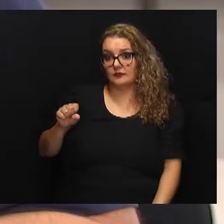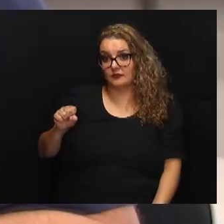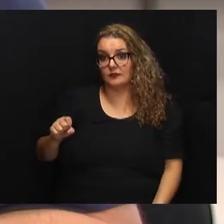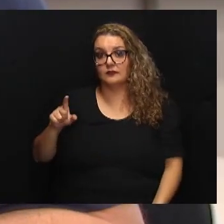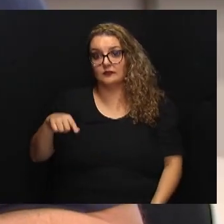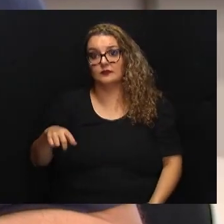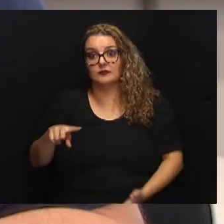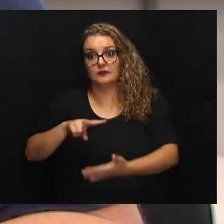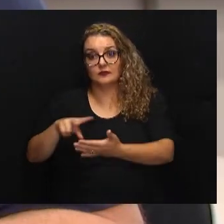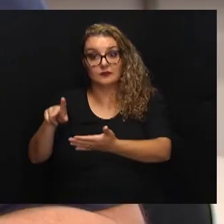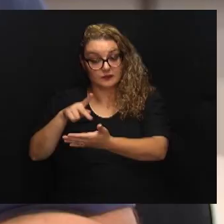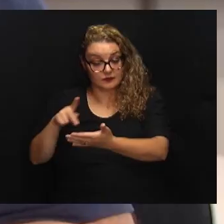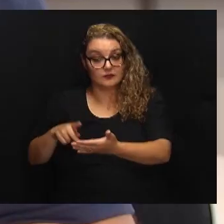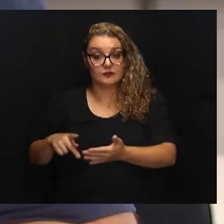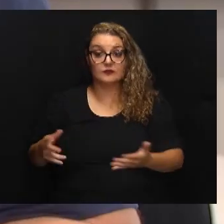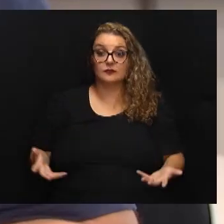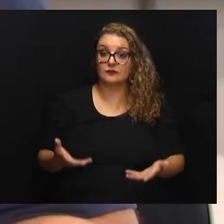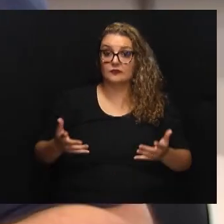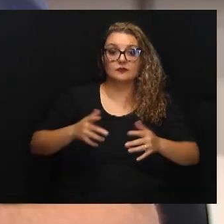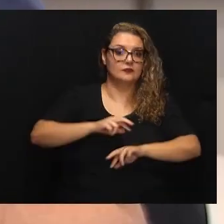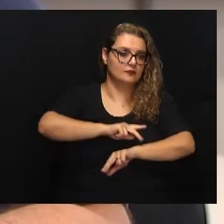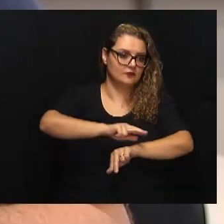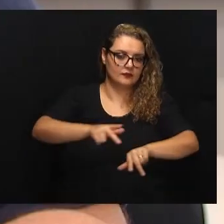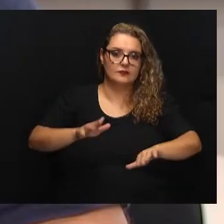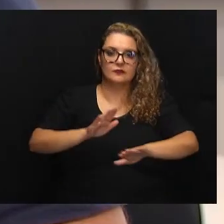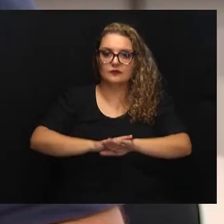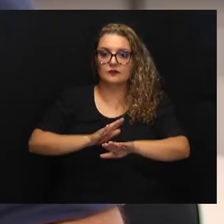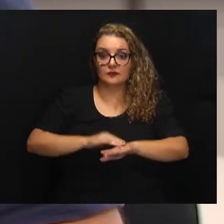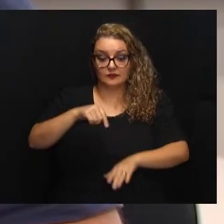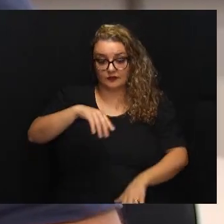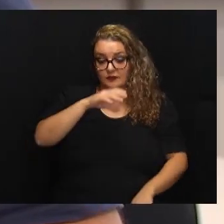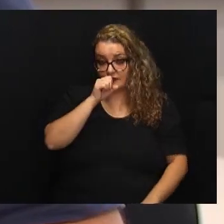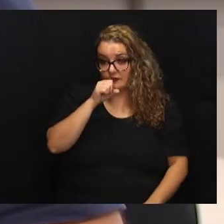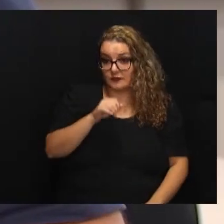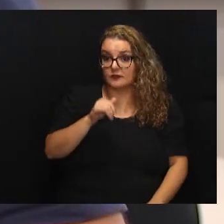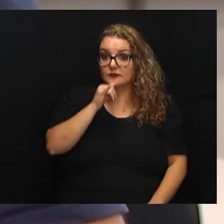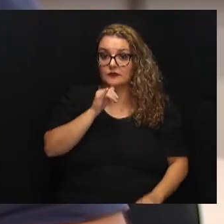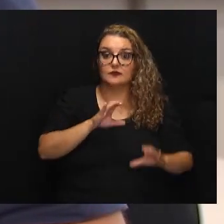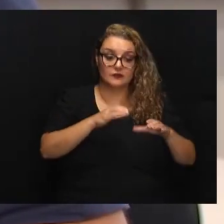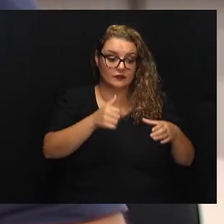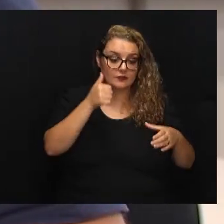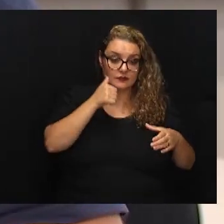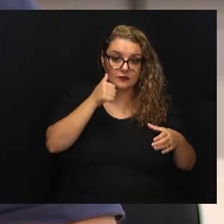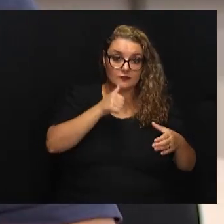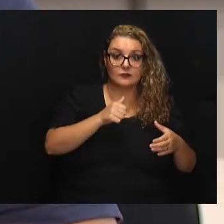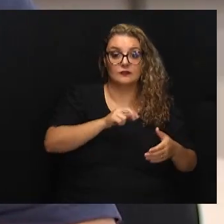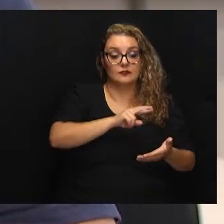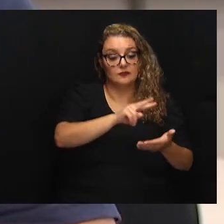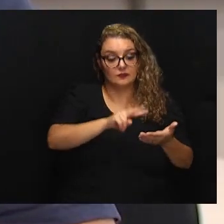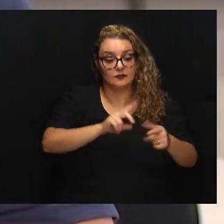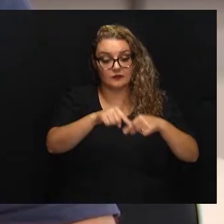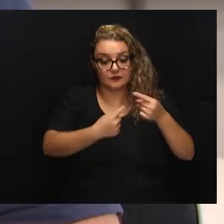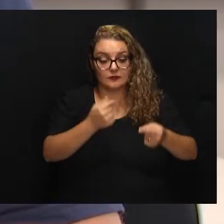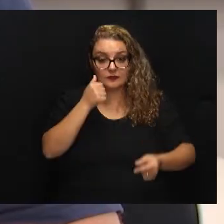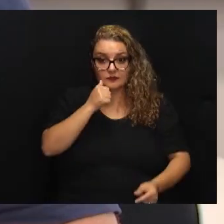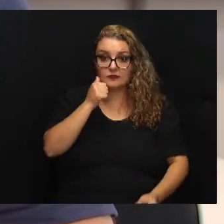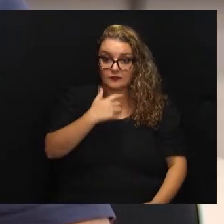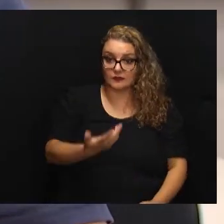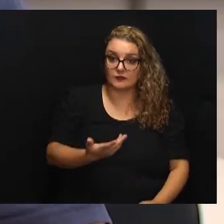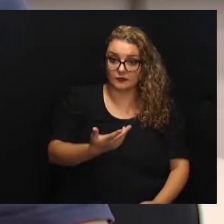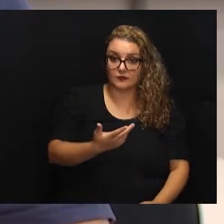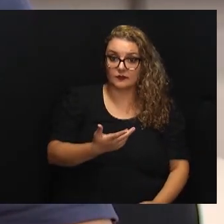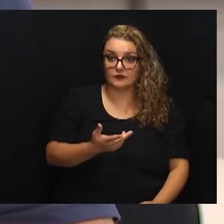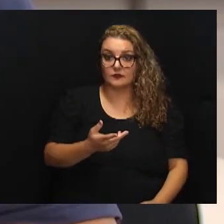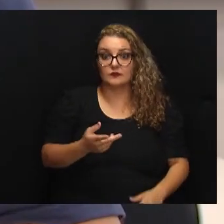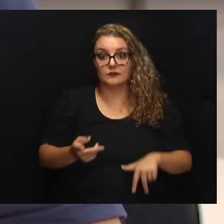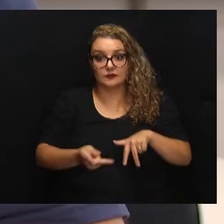clube Poieses, que lê poesia, e a gente promove muitas atividades. Então, nesse sábado, por exemplo, o clube Mulheres que Leem